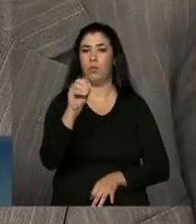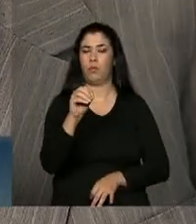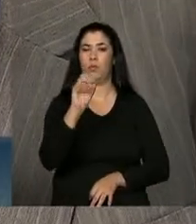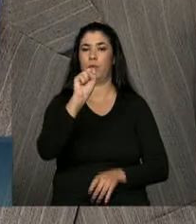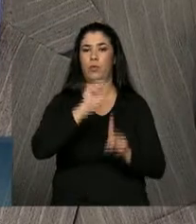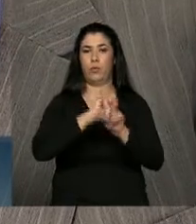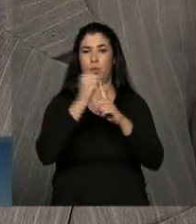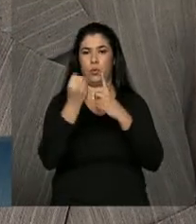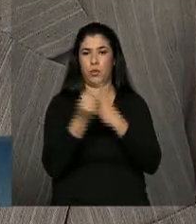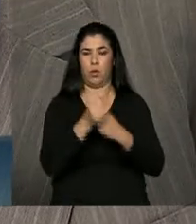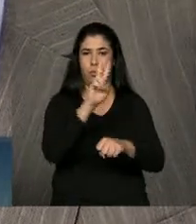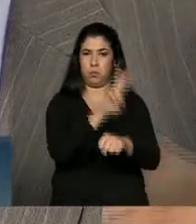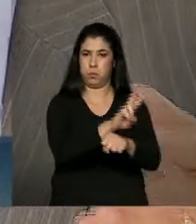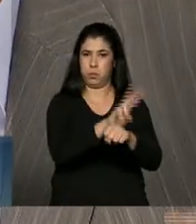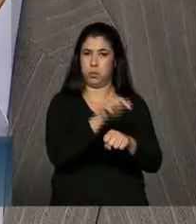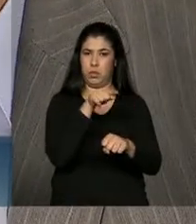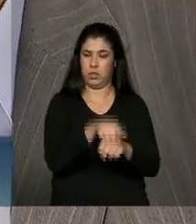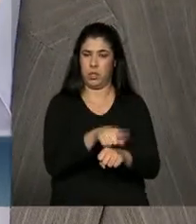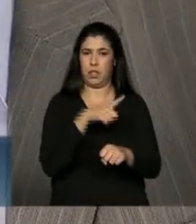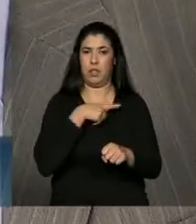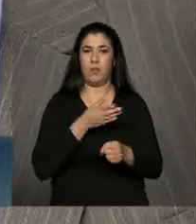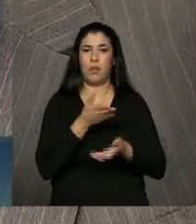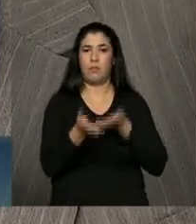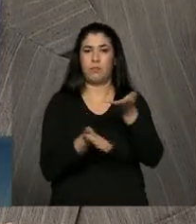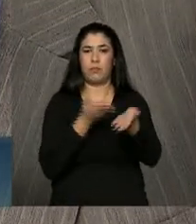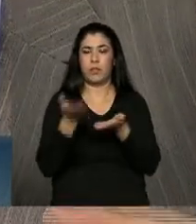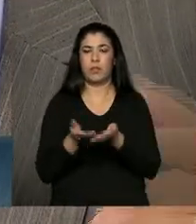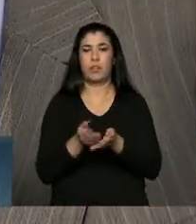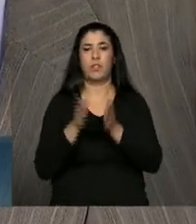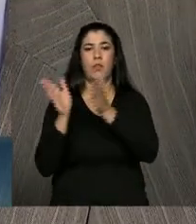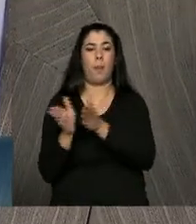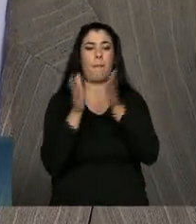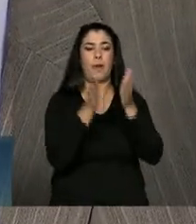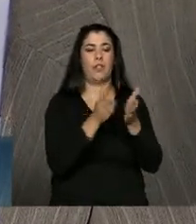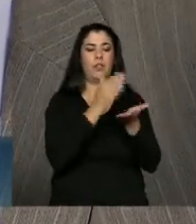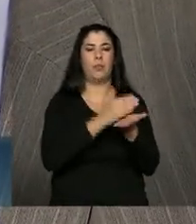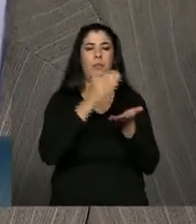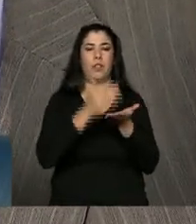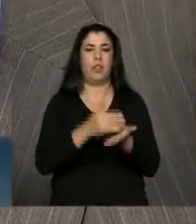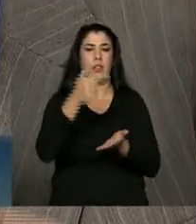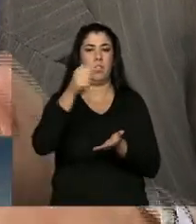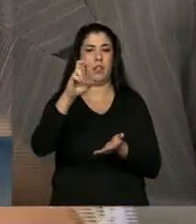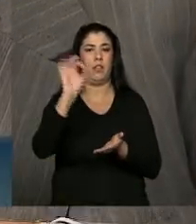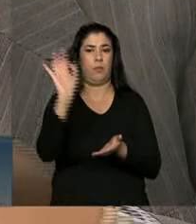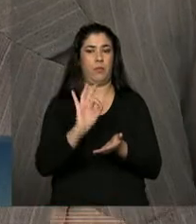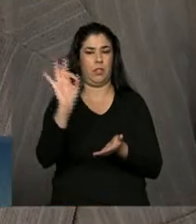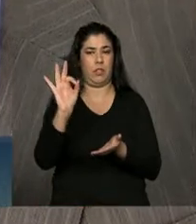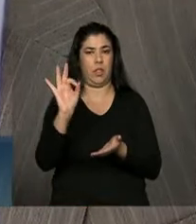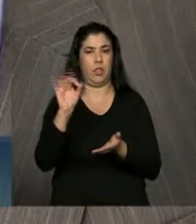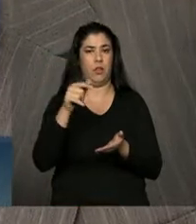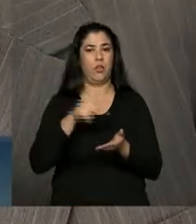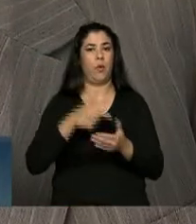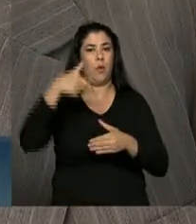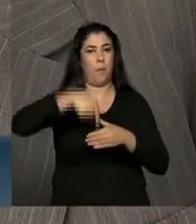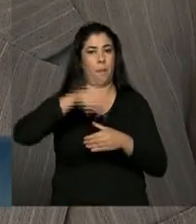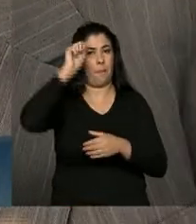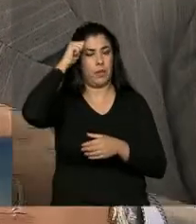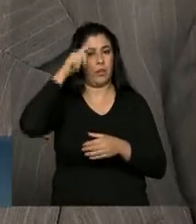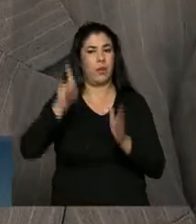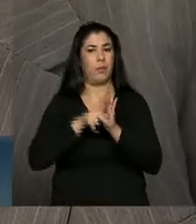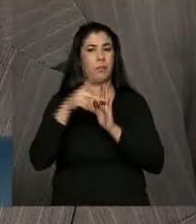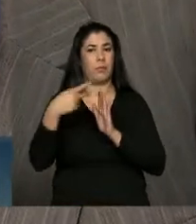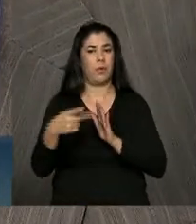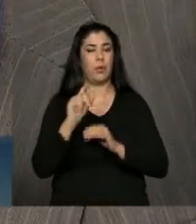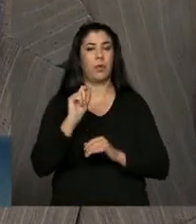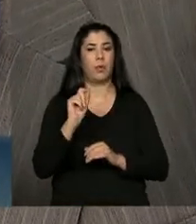75 por cento desse investimento para a educação e 25 porcento para a saúde dois setores